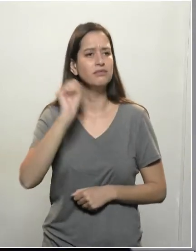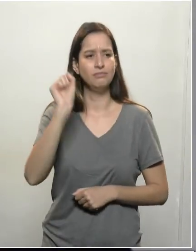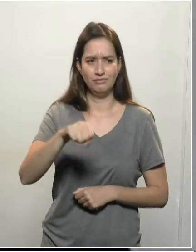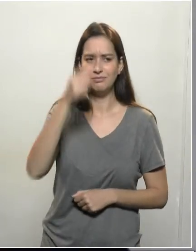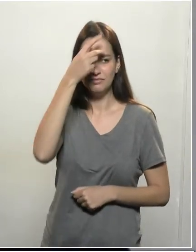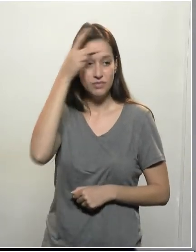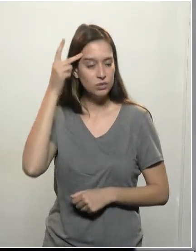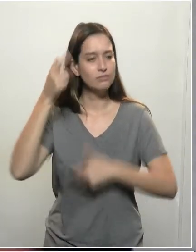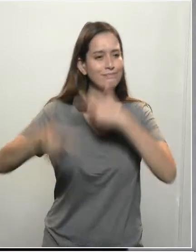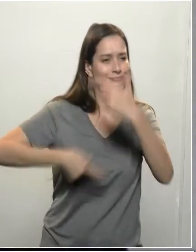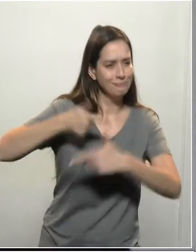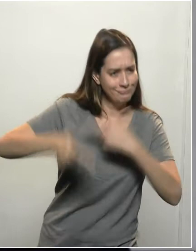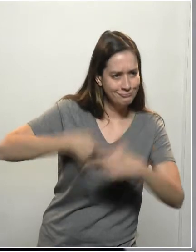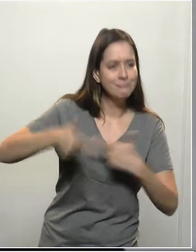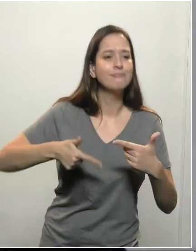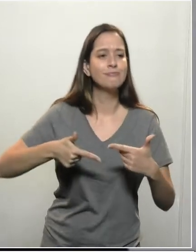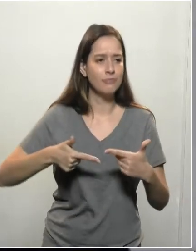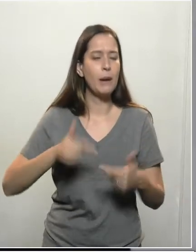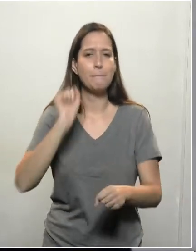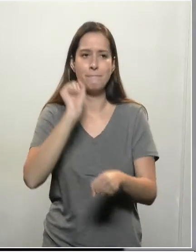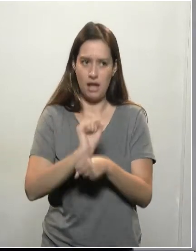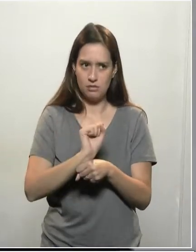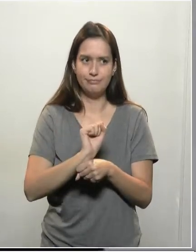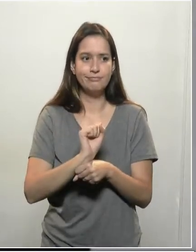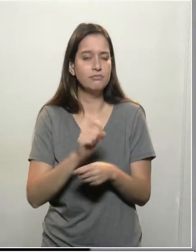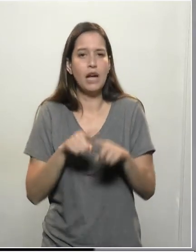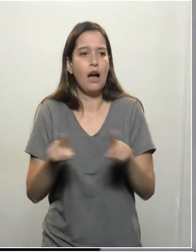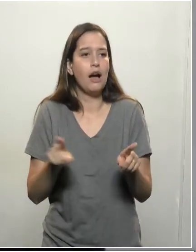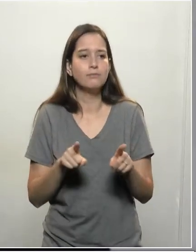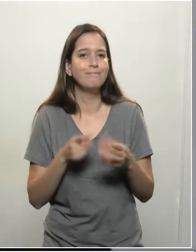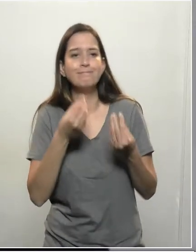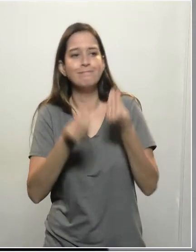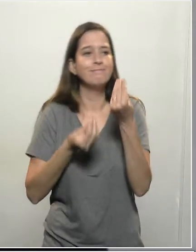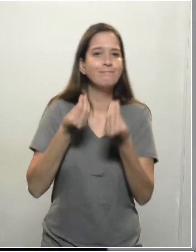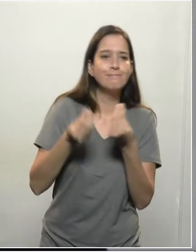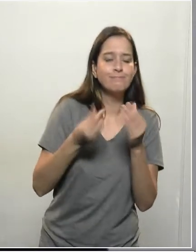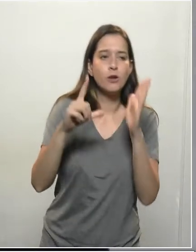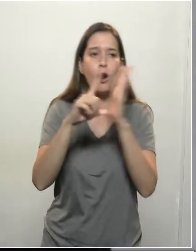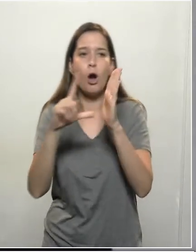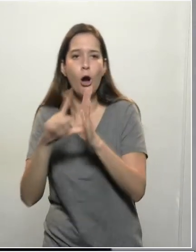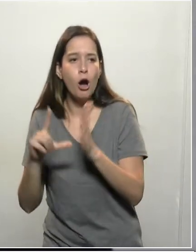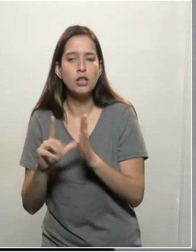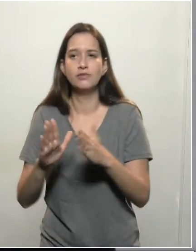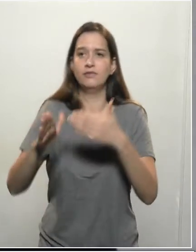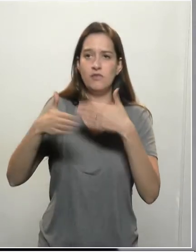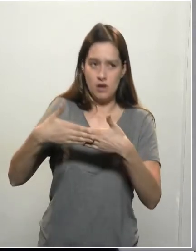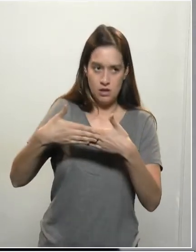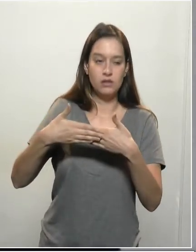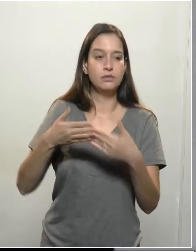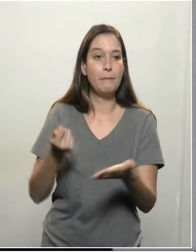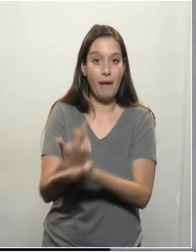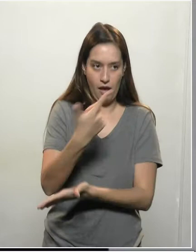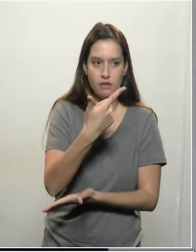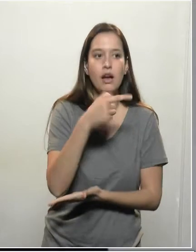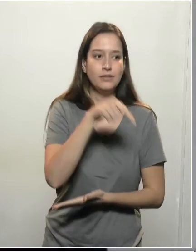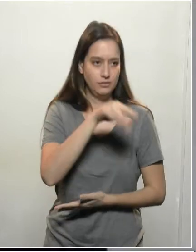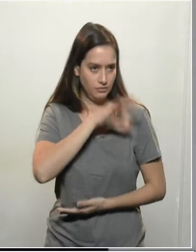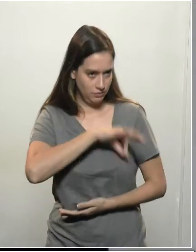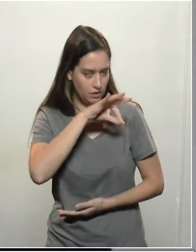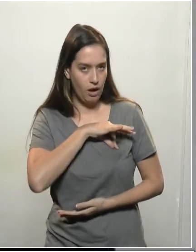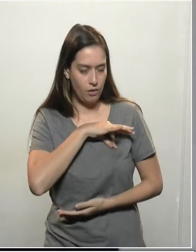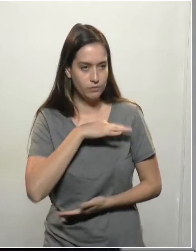precisa ter acesso a crédito e não mandar o empregado embora. Não tem como a gente fazer as coisas, imprimir um decreto